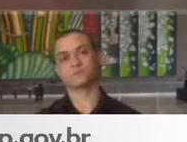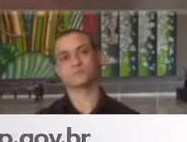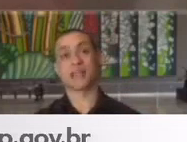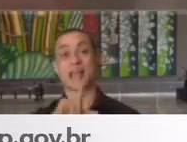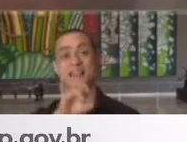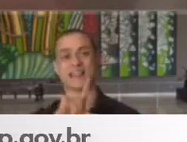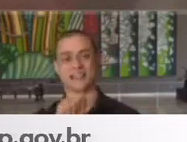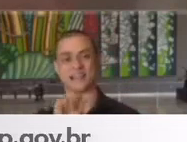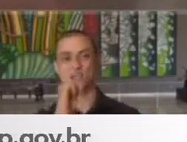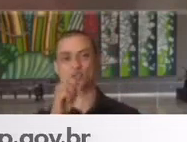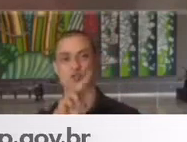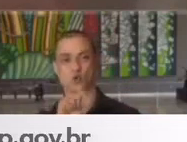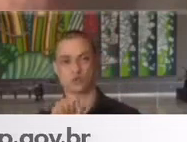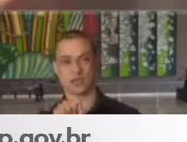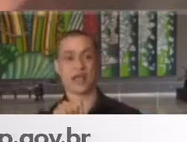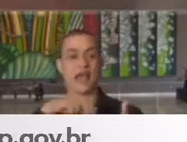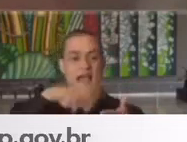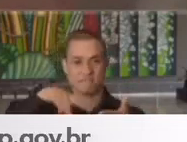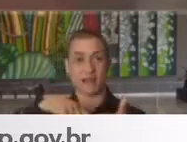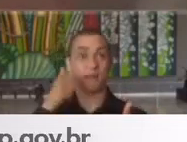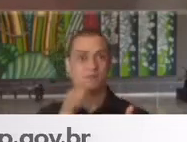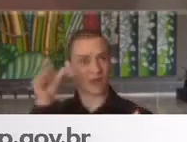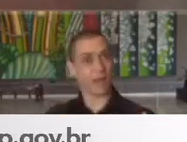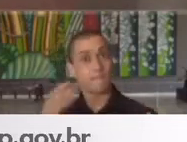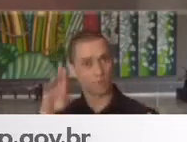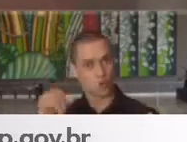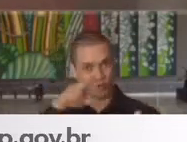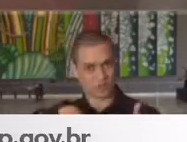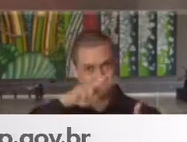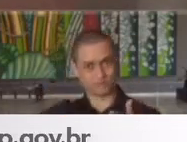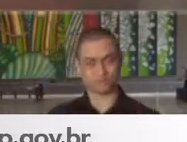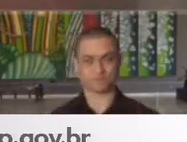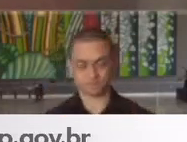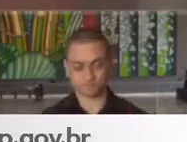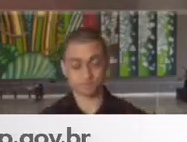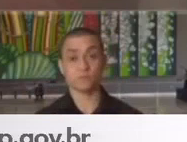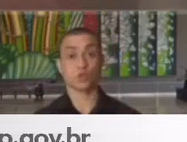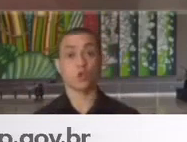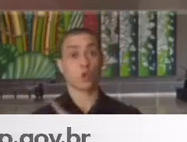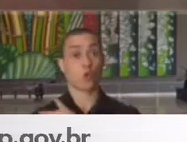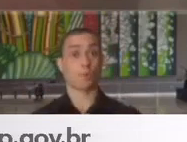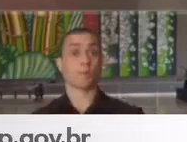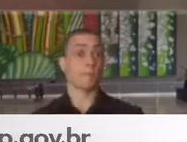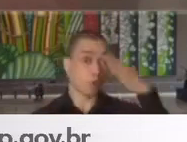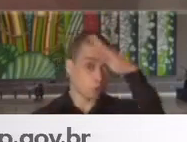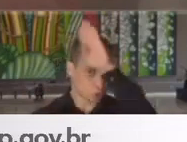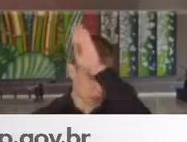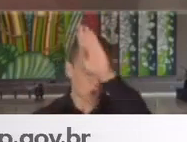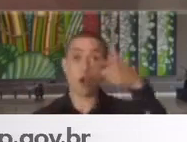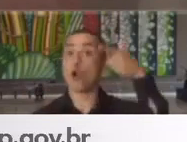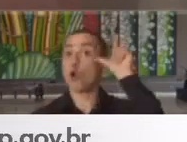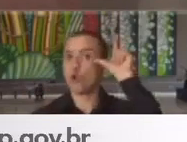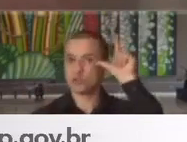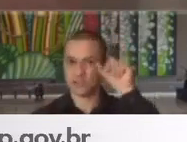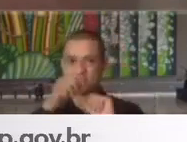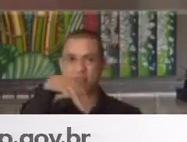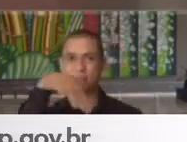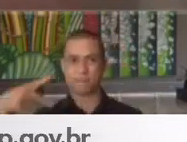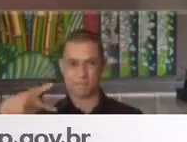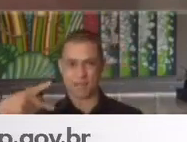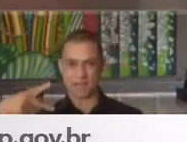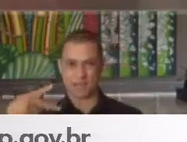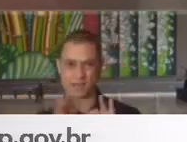Lima. Lerá a pergunta a jornalista Bruna Fazano. O presidente Bolsonaro editou ontem medida provisória que